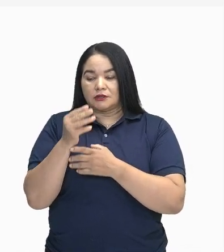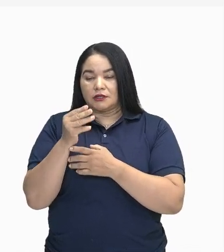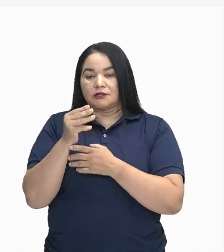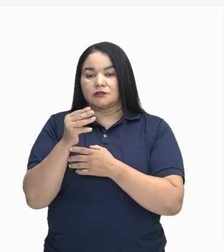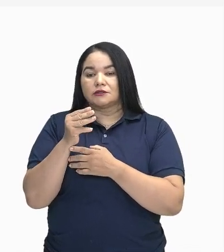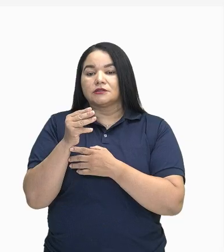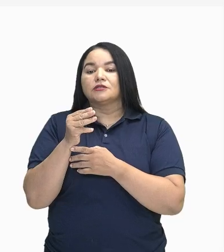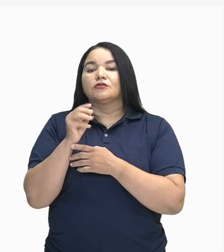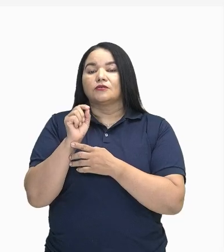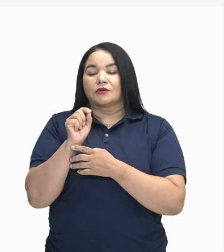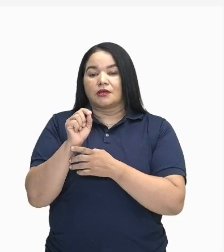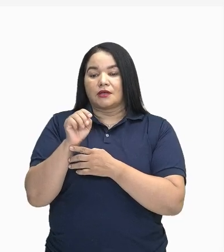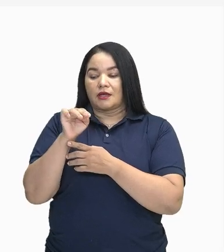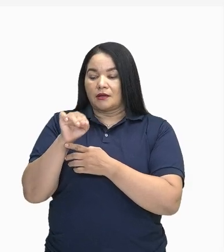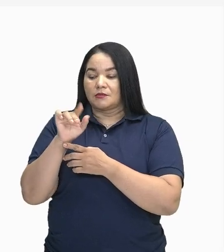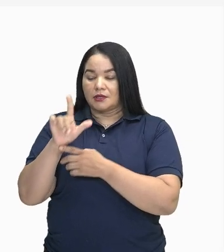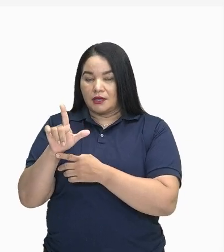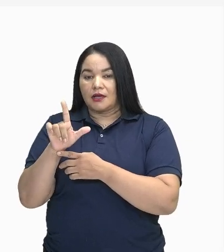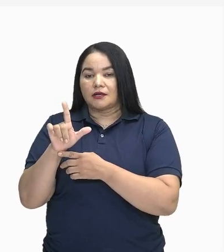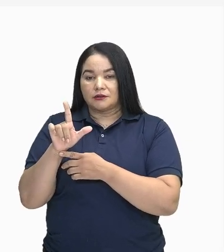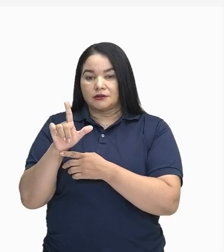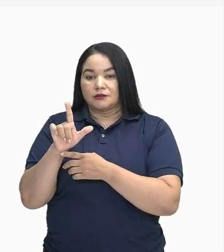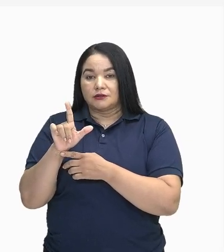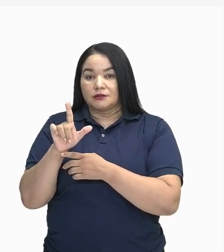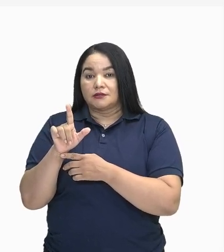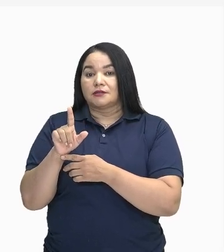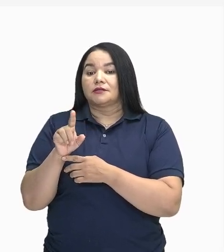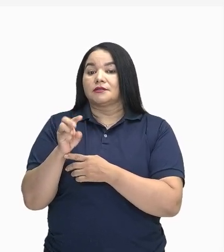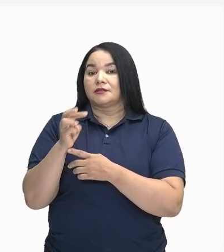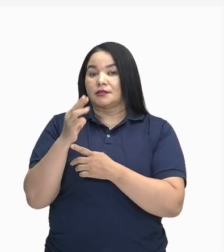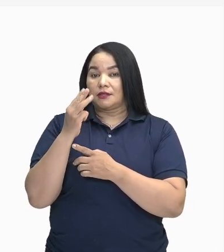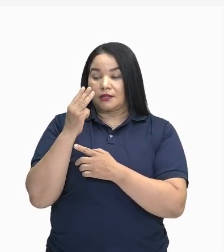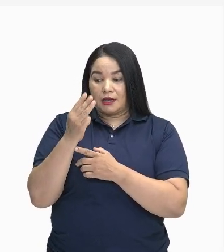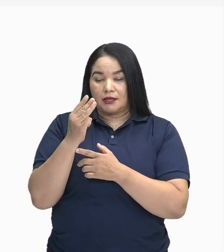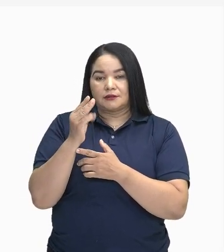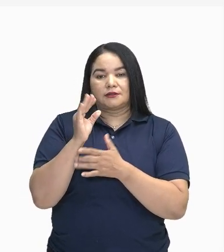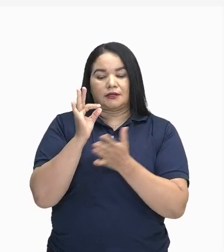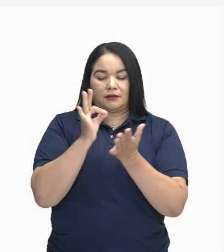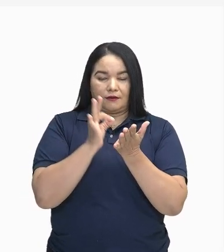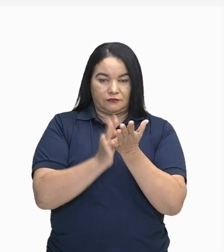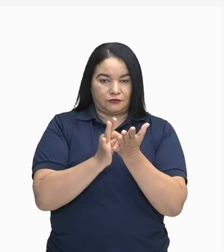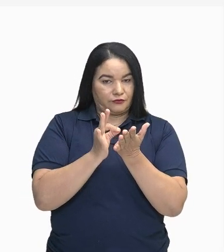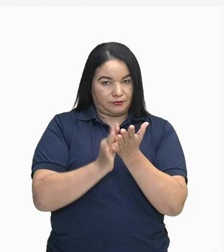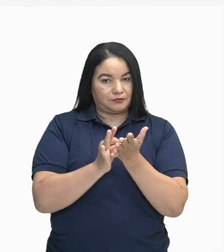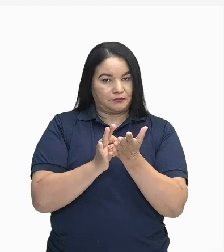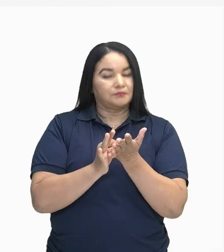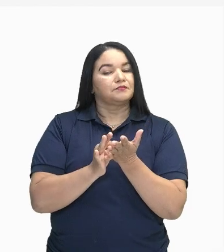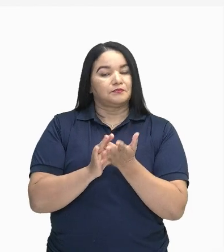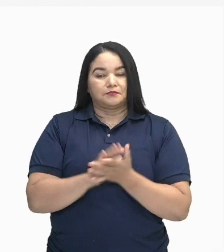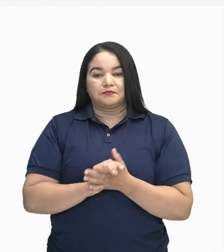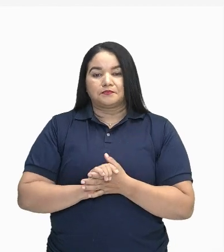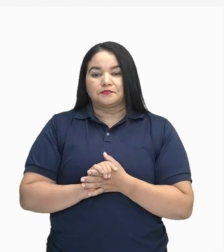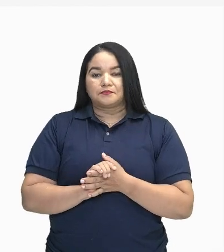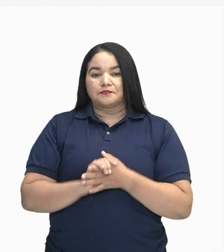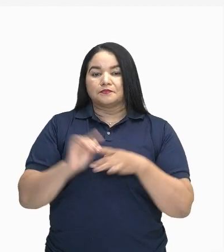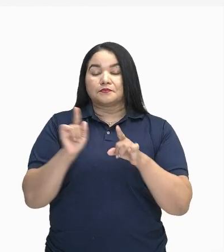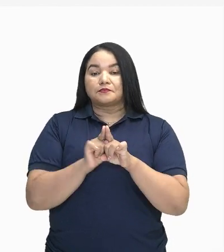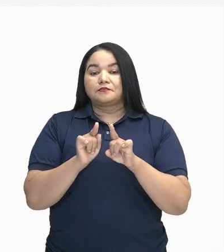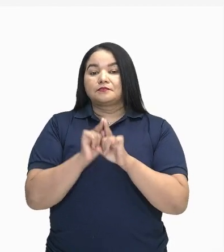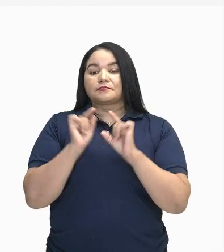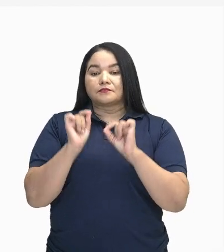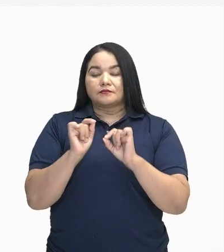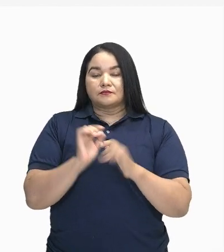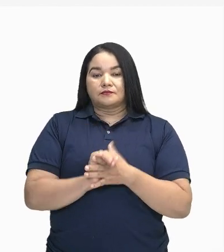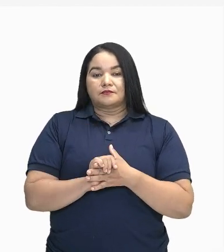0,03, ou melhor, cada ml de açaí custa 3 centavos, certo? Bom, é importante